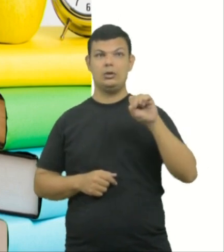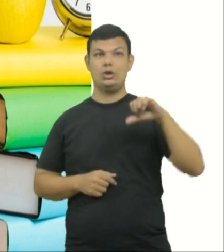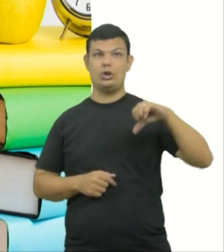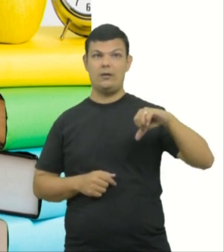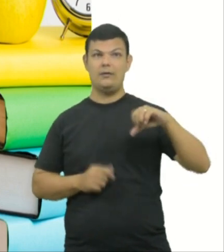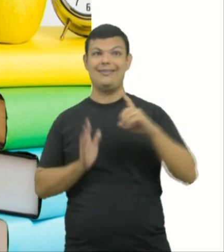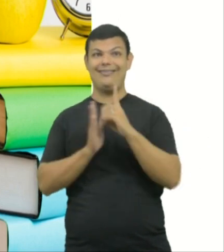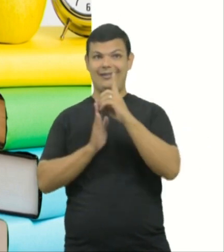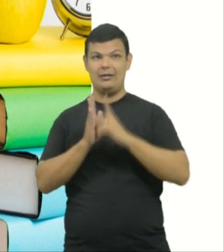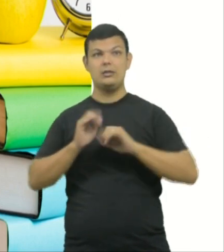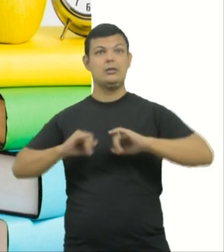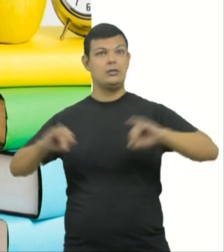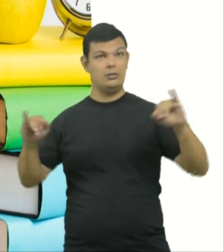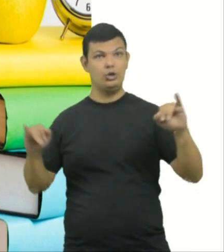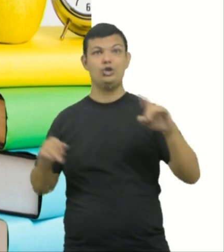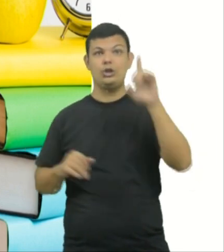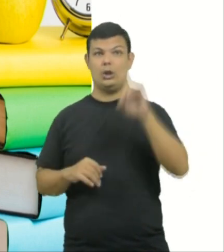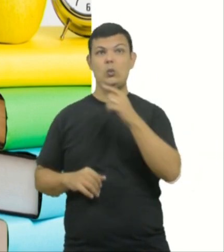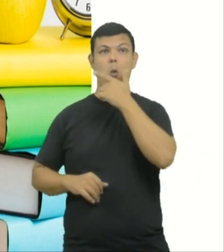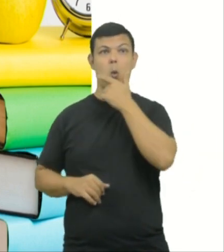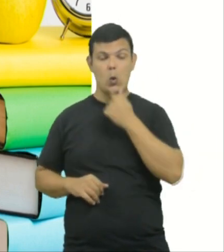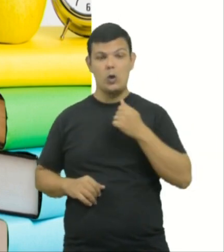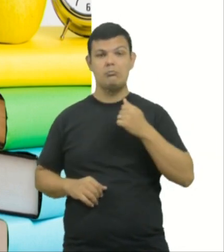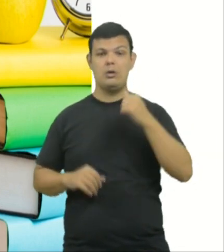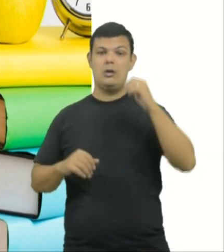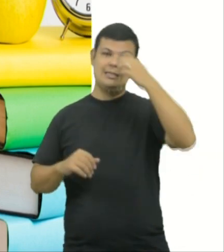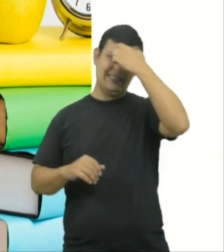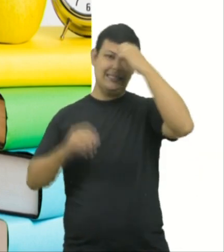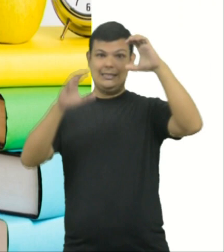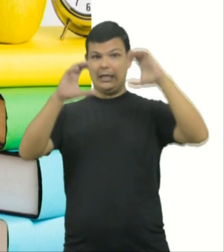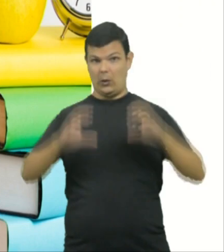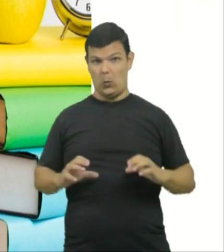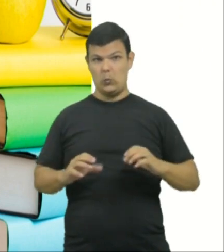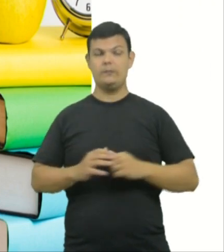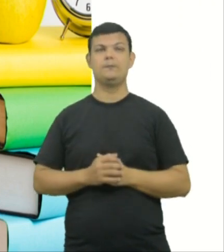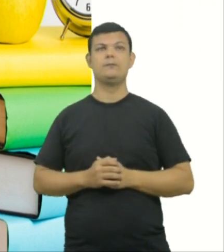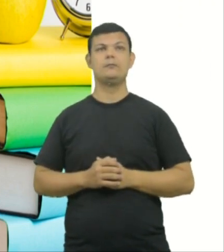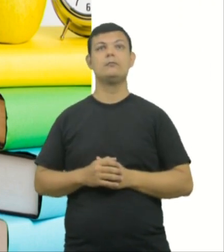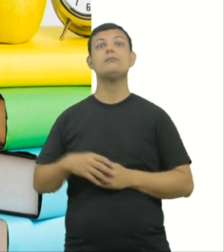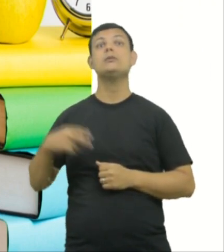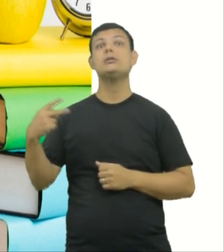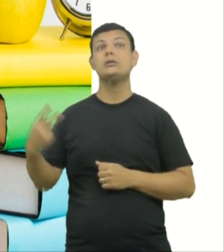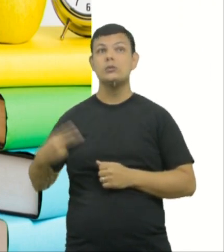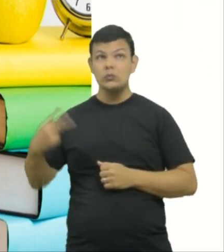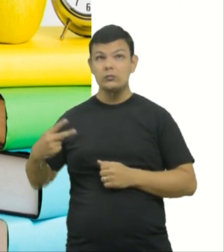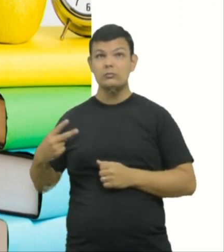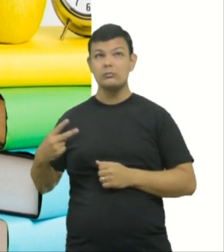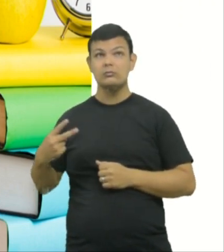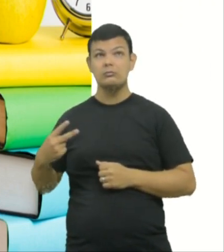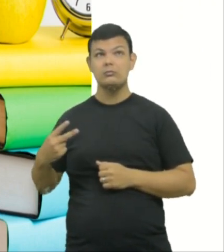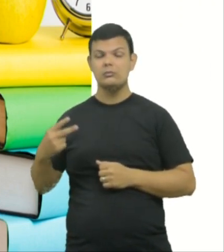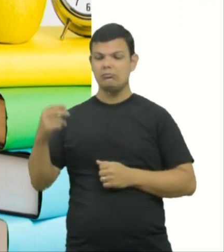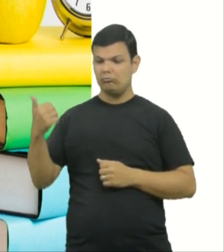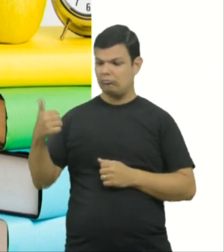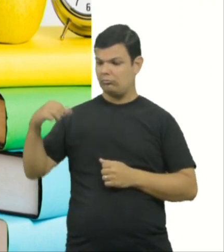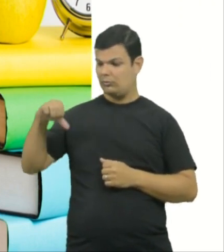1789, a Declaração dos Direitos do Homem e do Cidadão, tá? Segundo, nós tivemos,